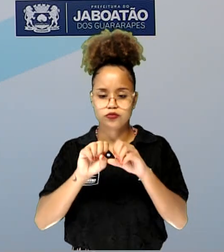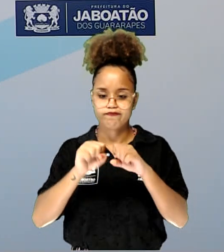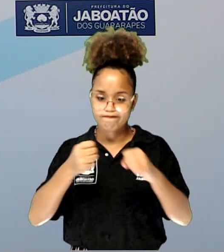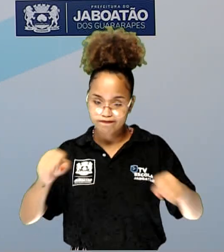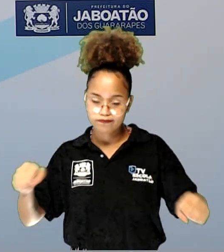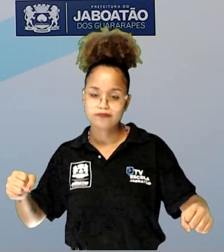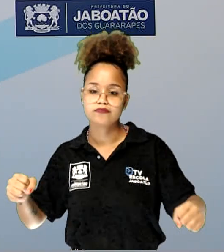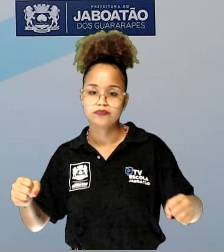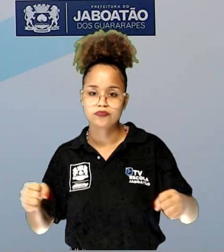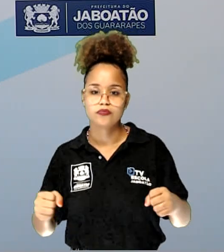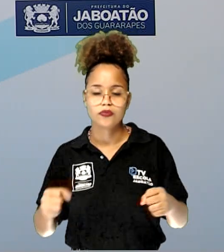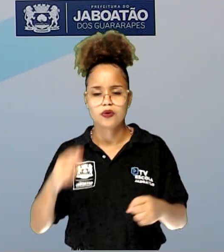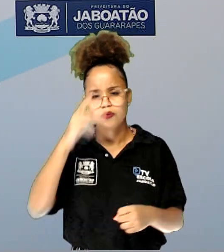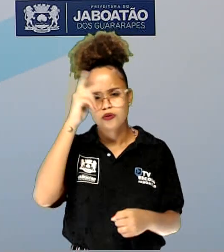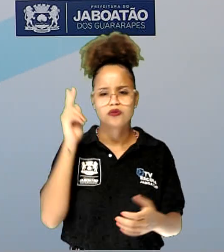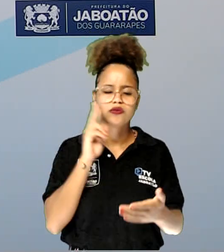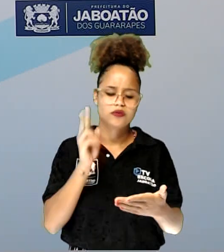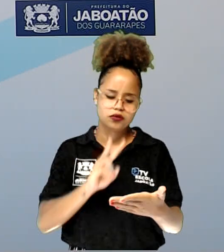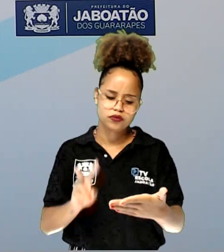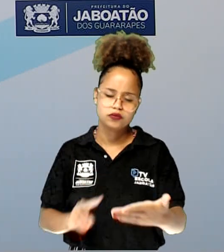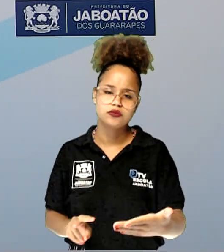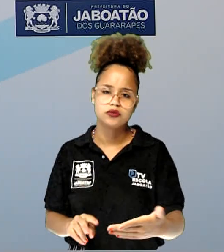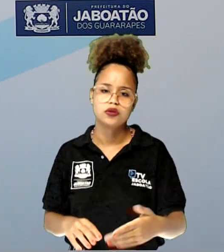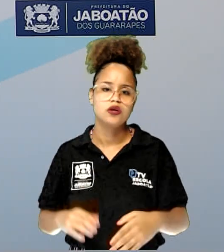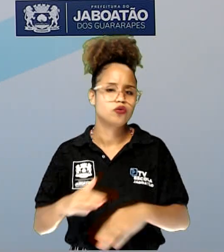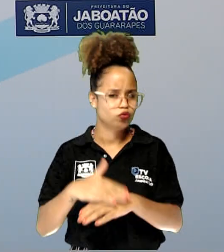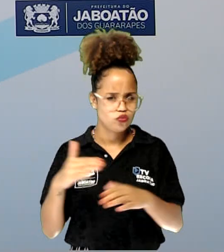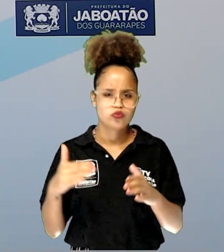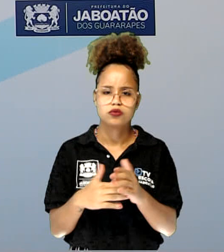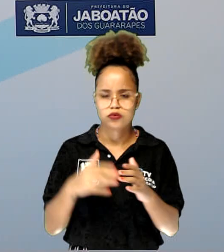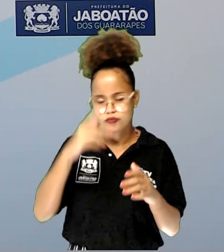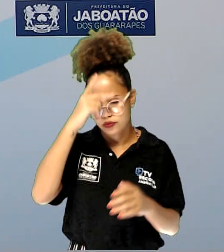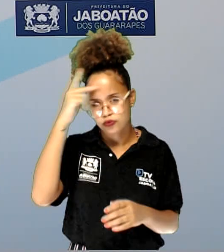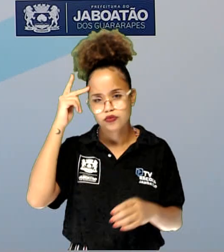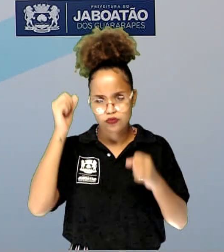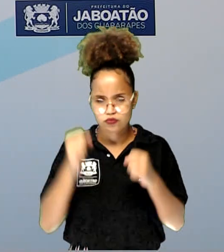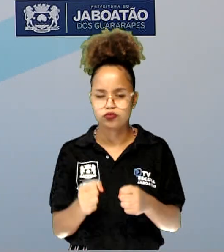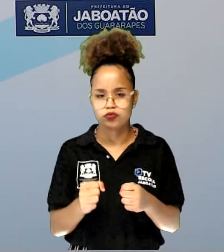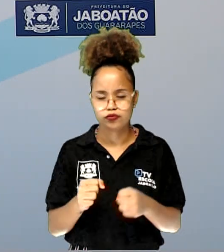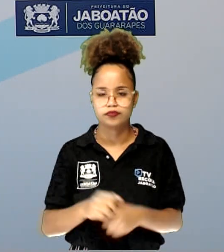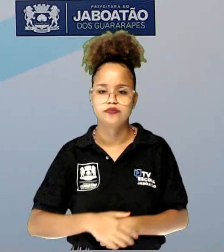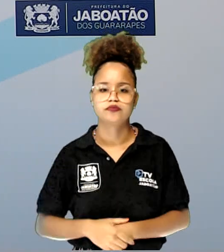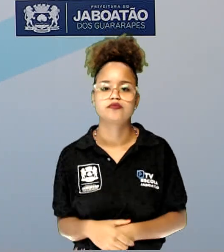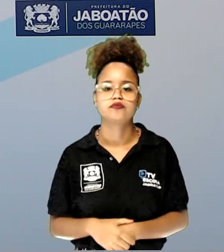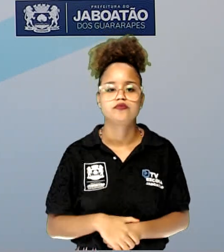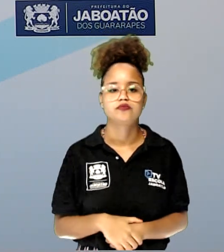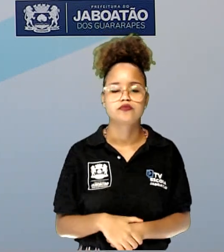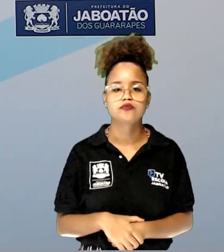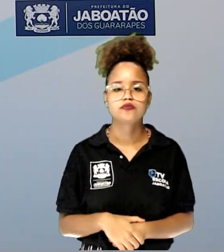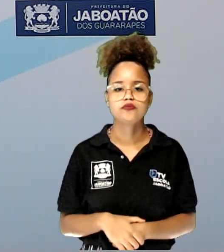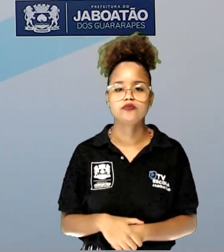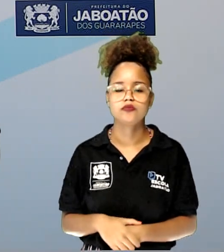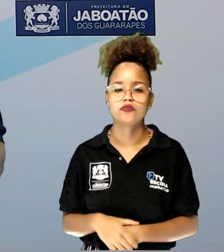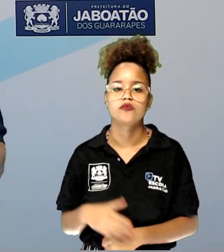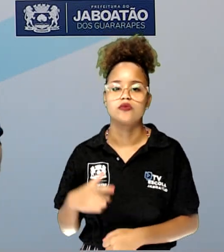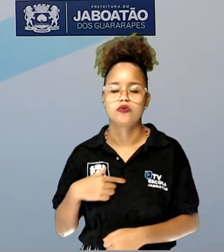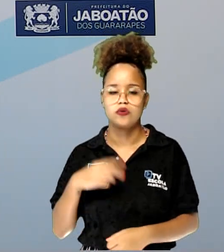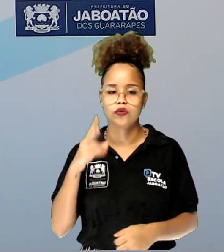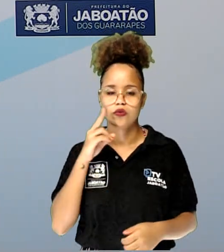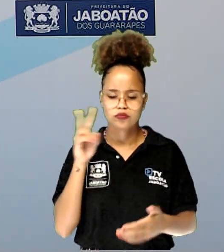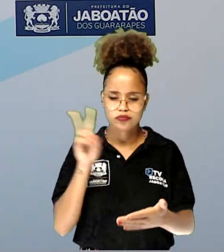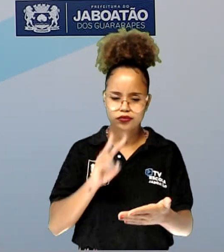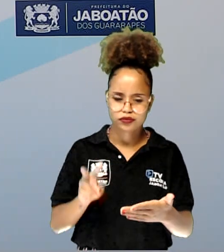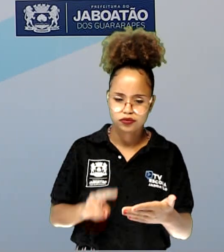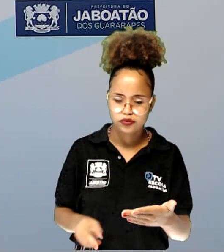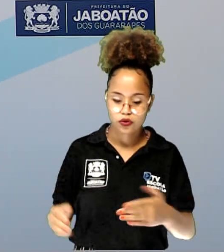pode ser a grande massa da população, tá? Formas de visualizar a realidade contemporânea por meio de um